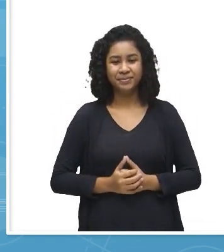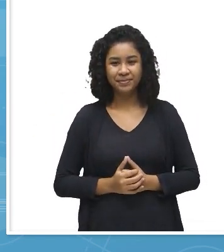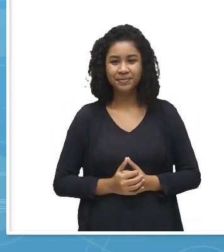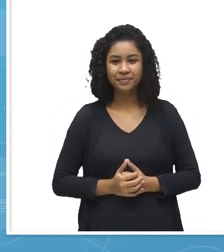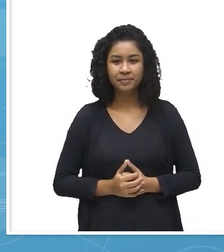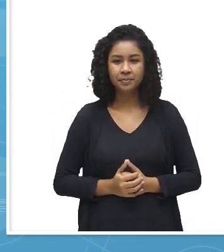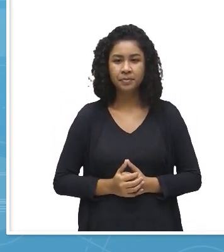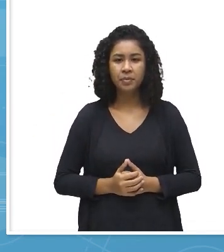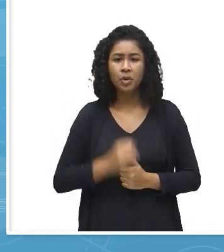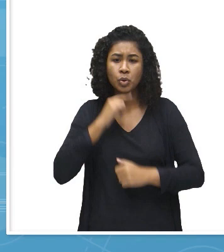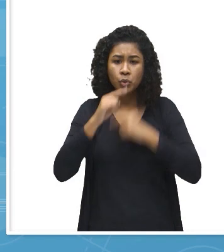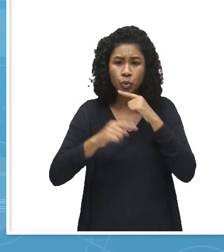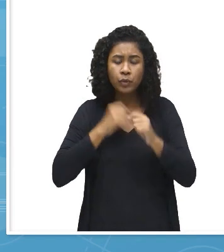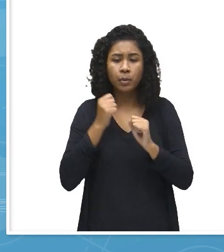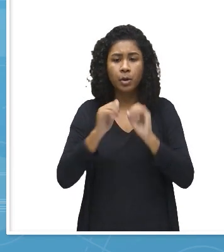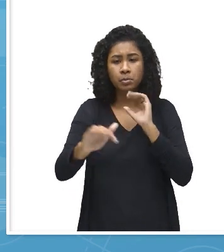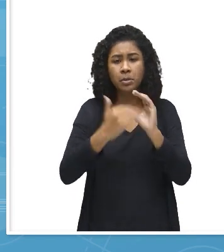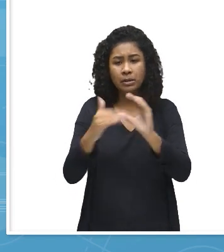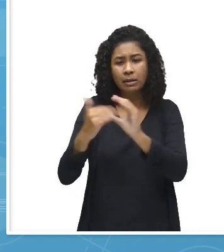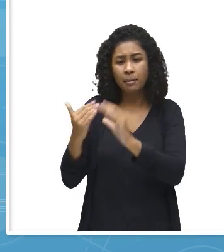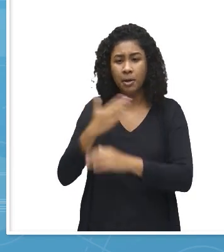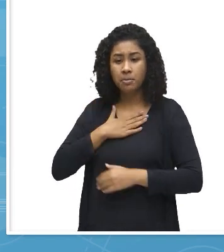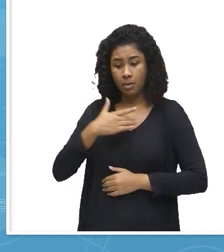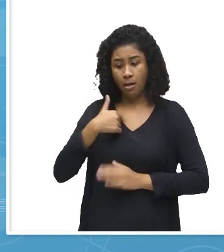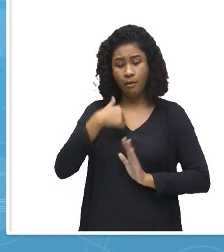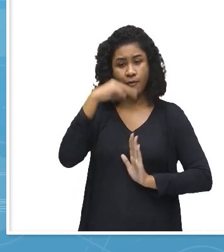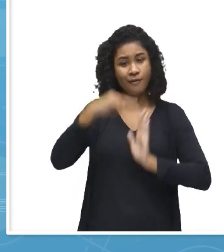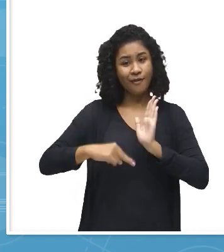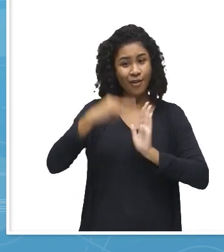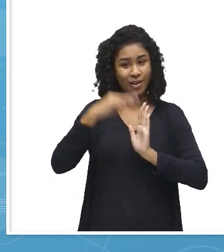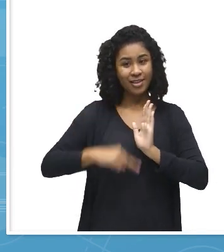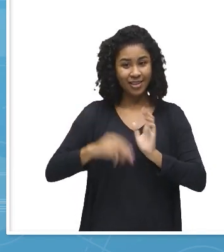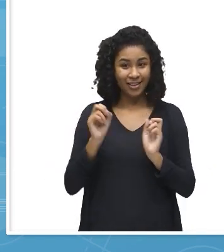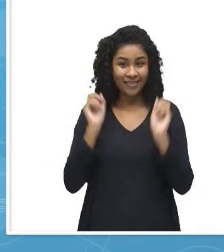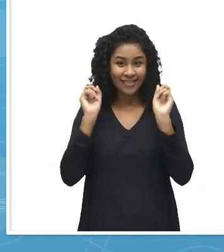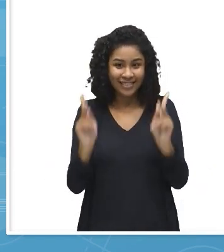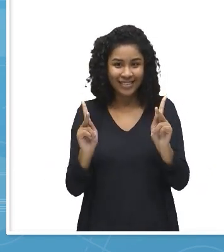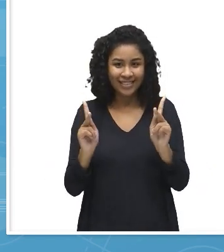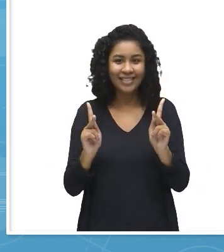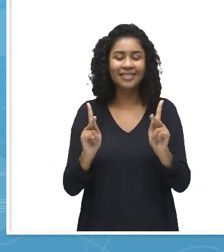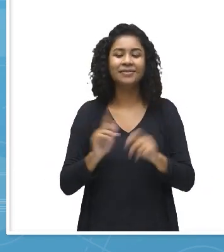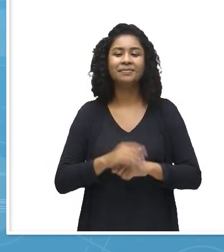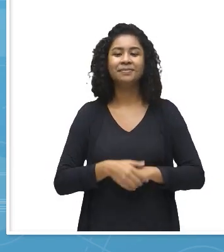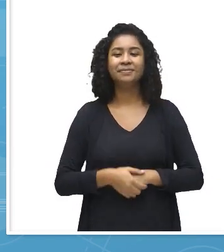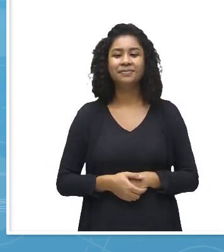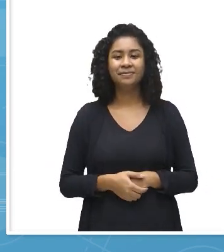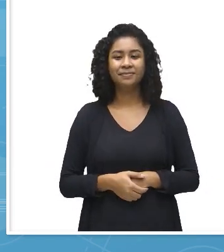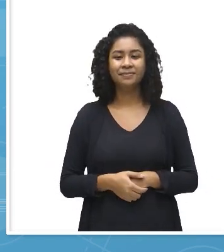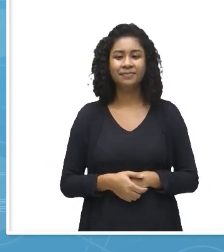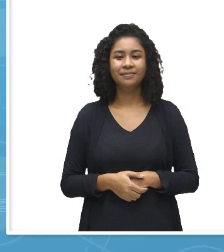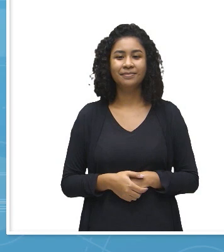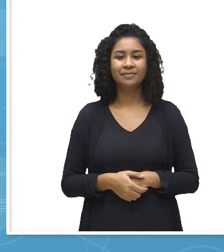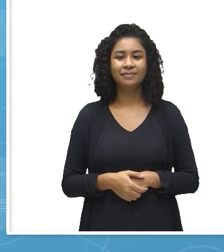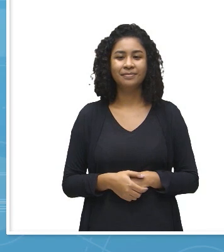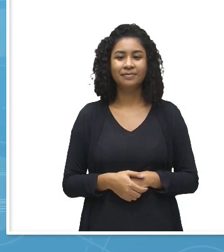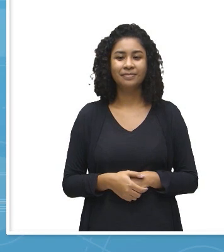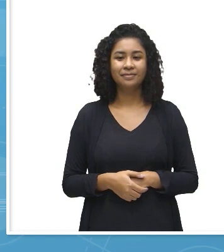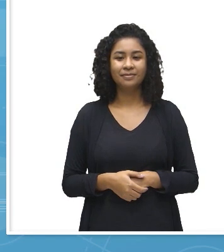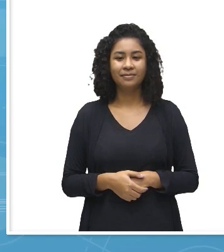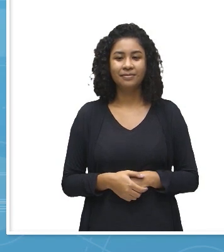Qualquer coisa, respondam pelo chat que eu estarei lendo aqui as respostas de vocês. Vamos lá às questões, vou deixar um tempinho para vocês.